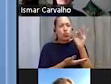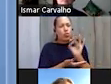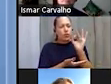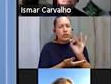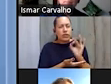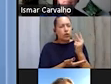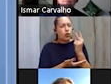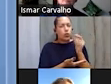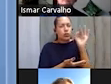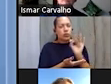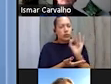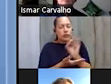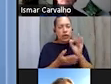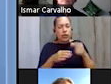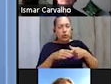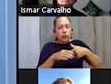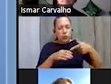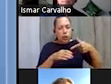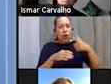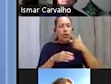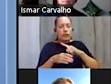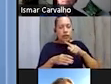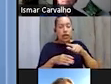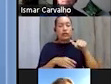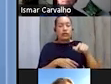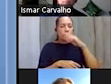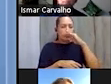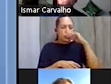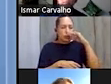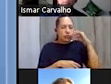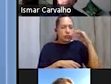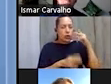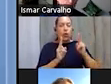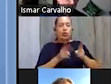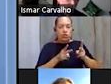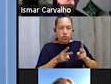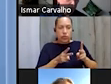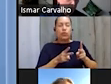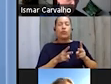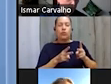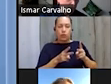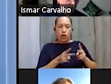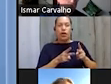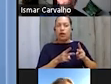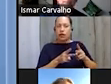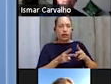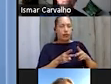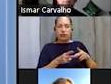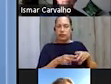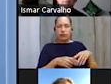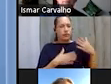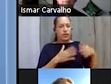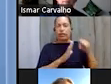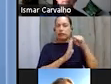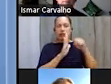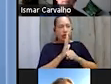essencial. Então, ela consegue ali manter substâncias voláteis ao longo de séculos ou milhares